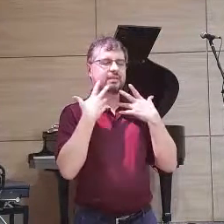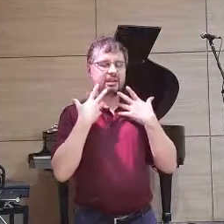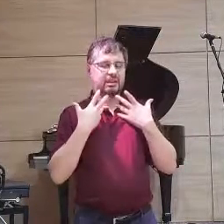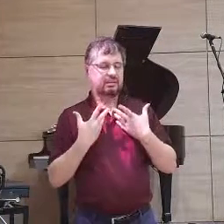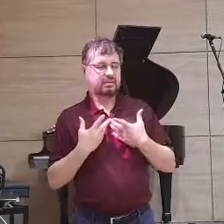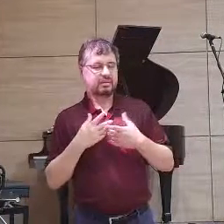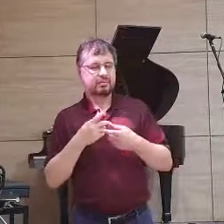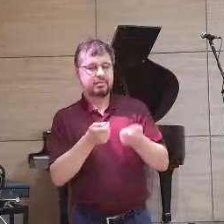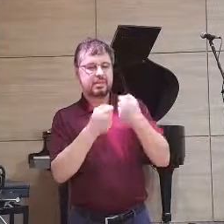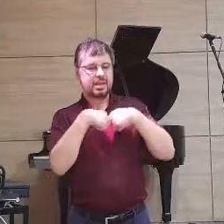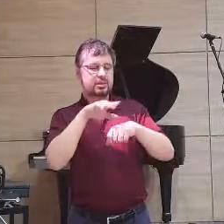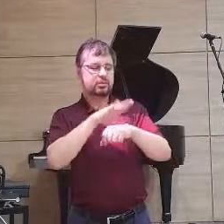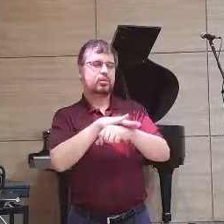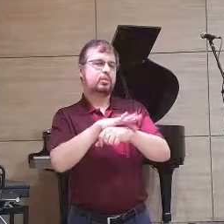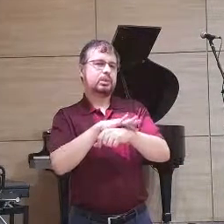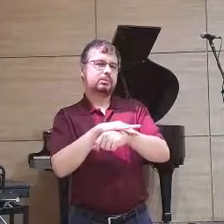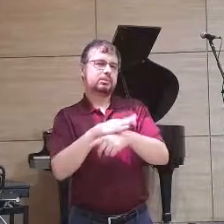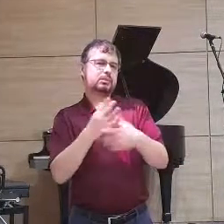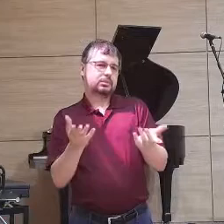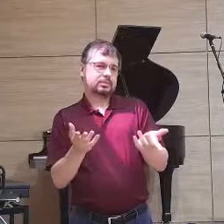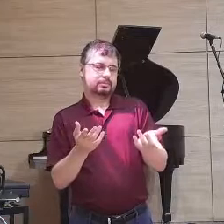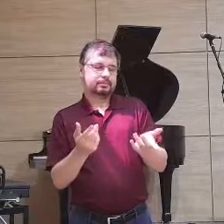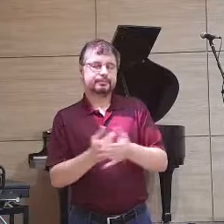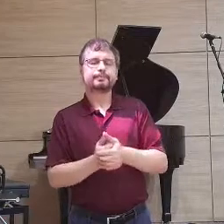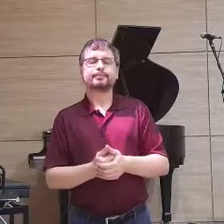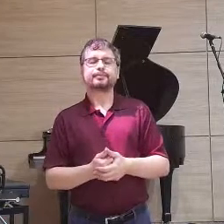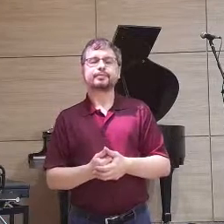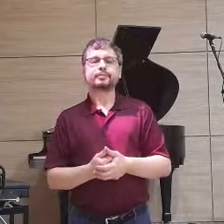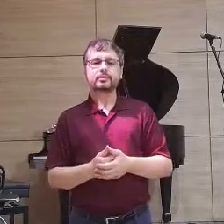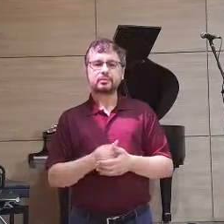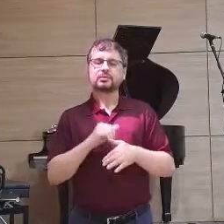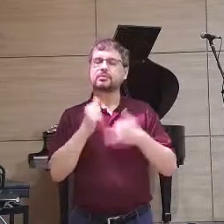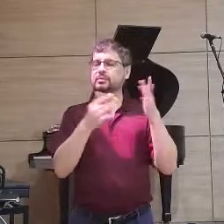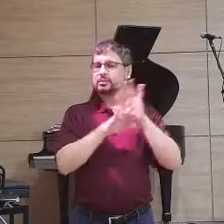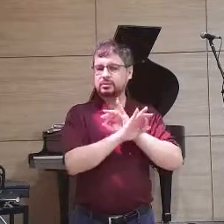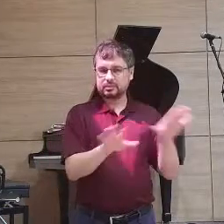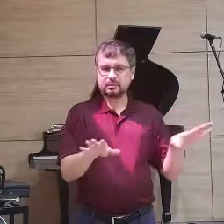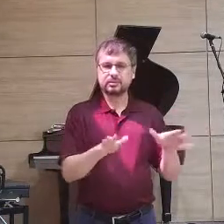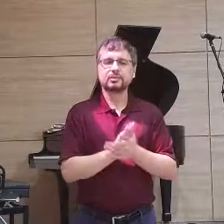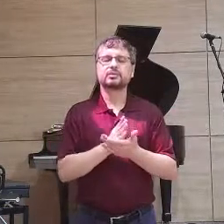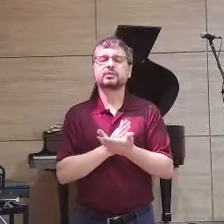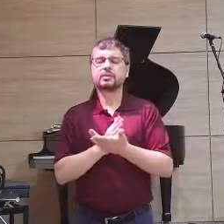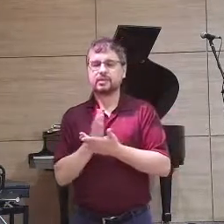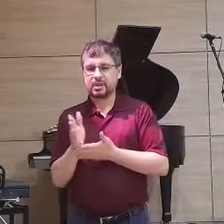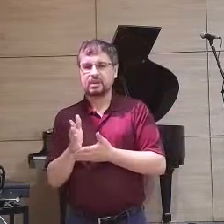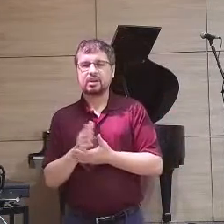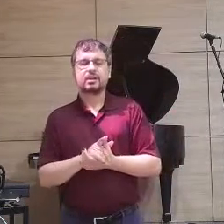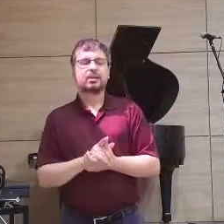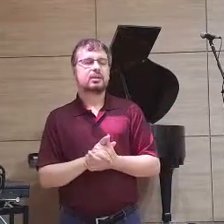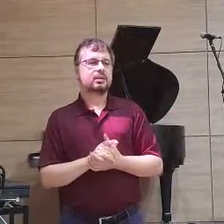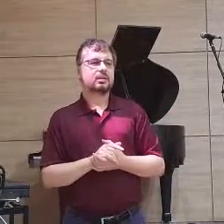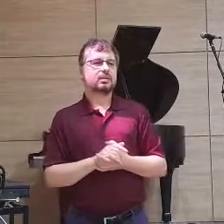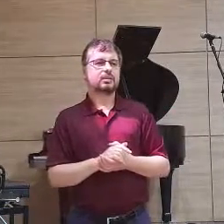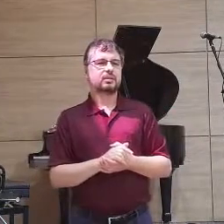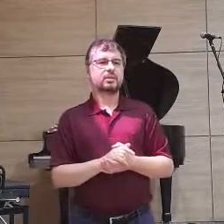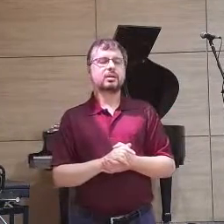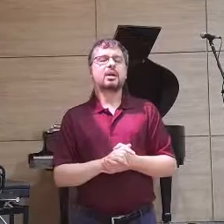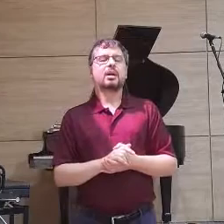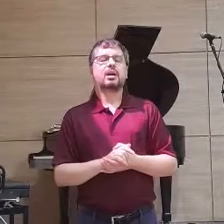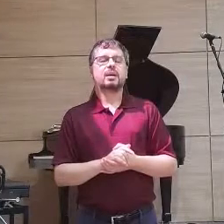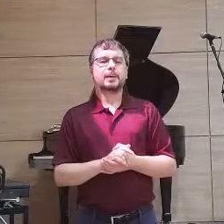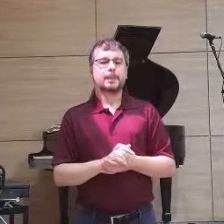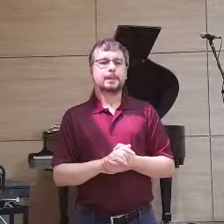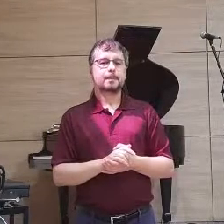seja debilitada não sejamos assim OK então tido isso aí como introdução da introdução Na verdade uma palavra introdutória